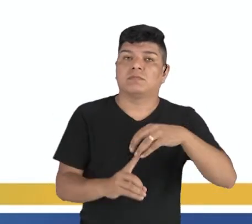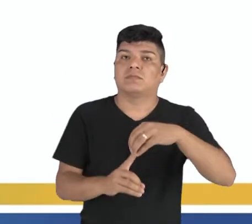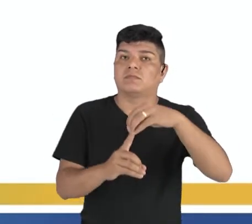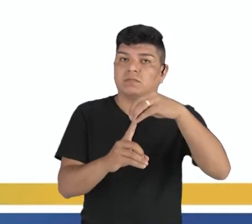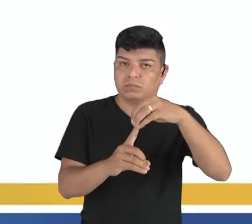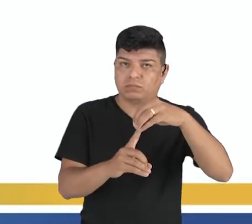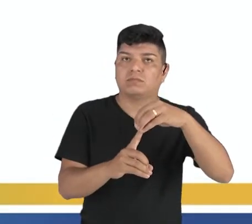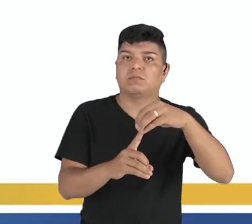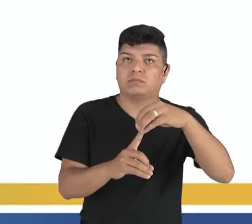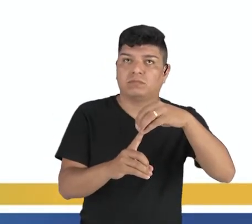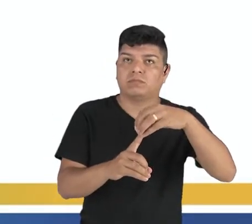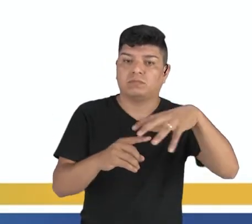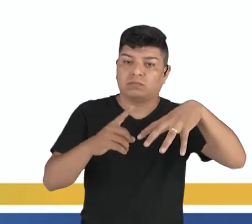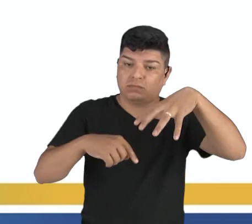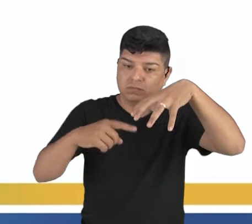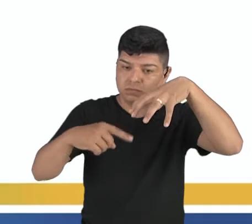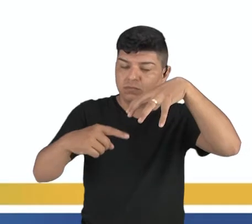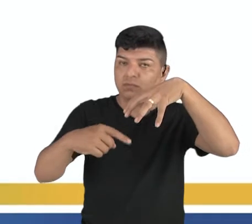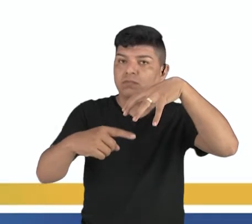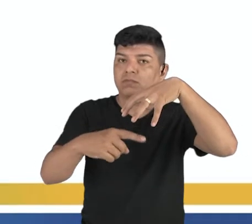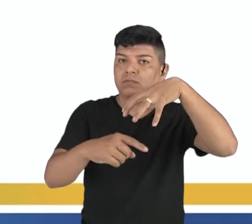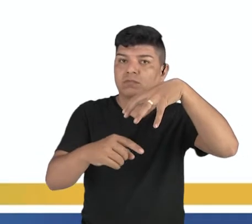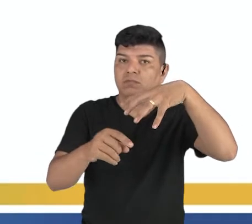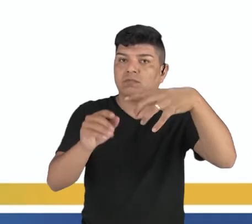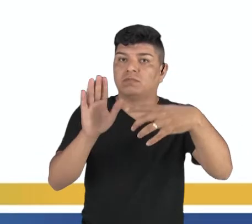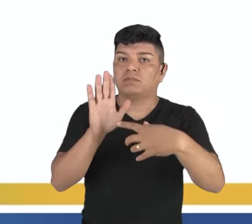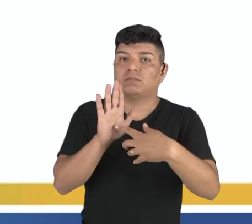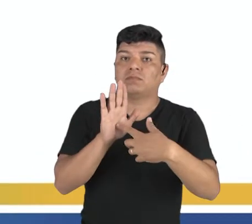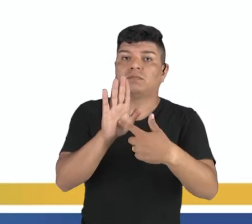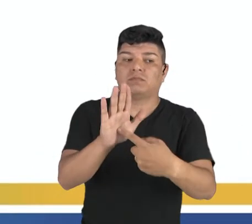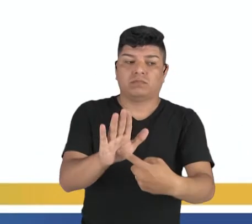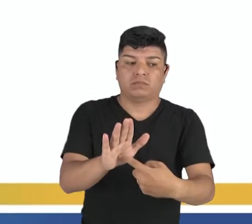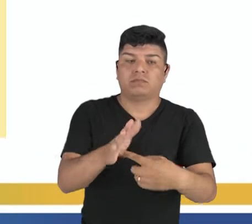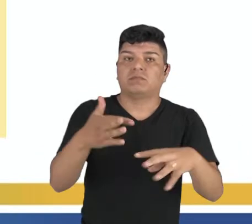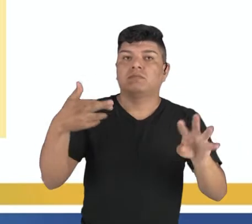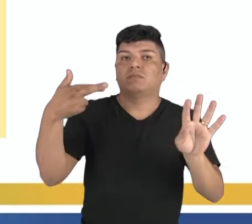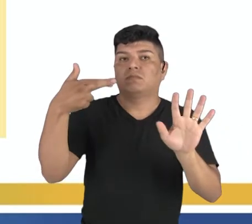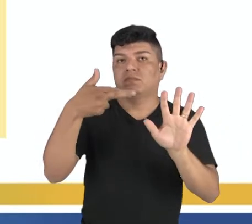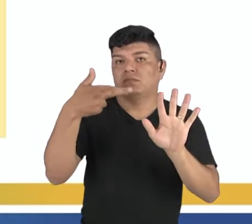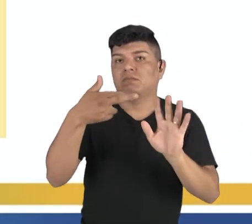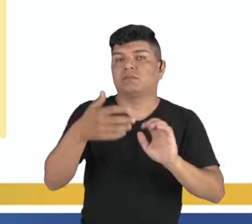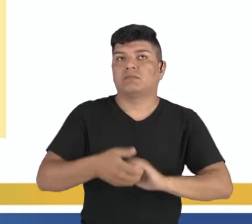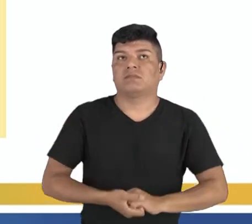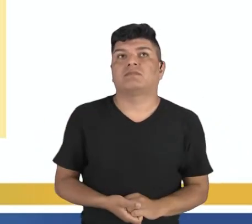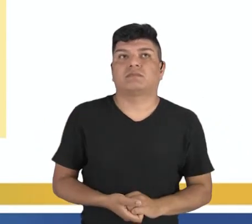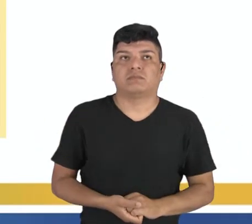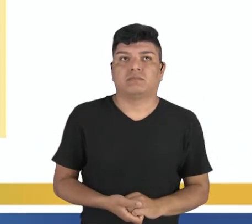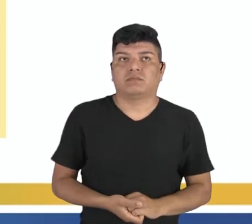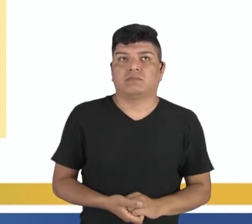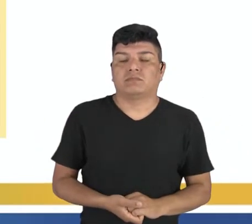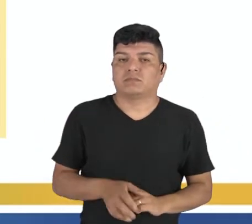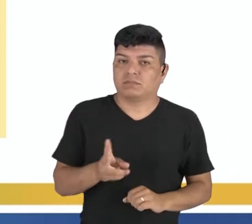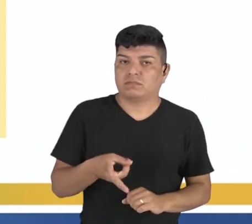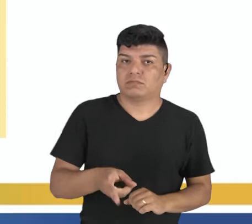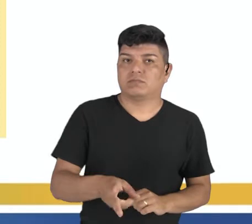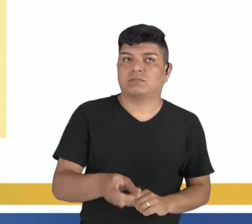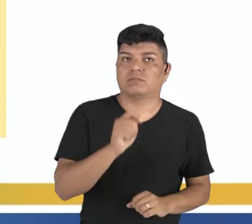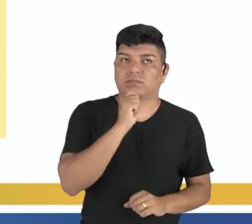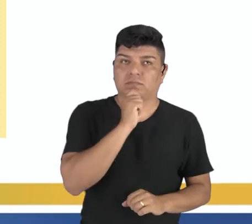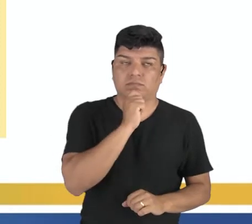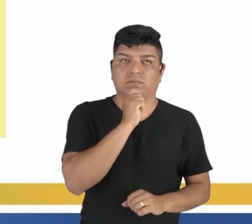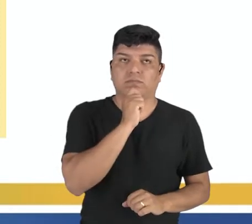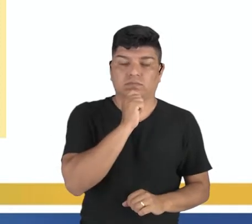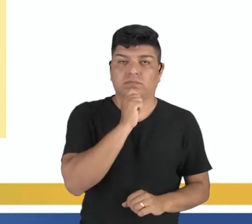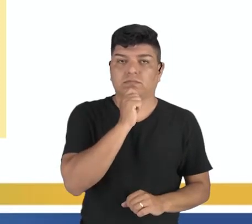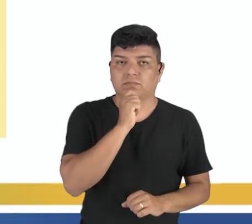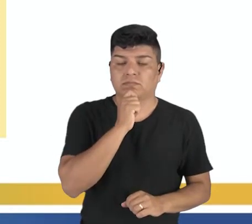o meridiano de referência ou meridiano principal. Continuando ainda